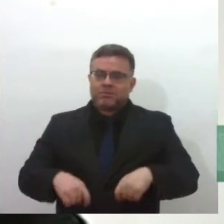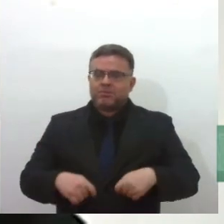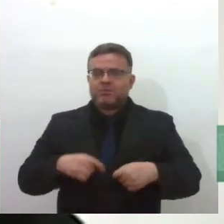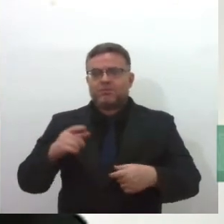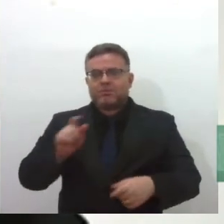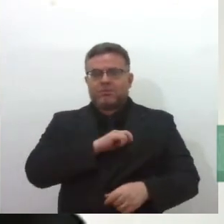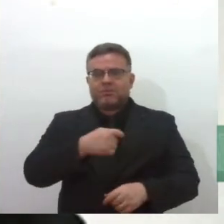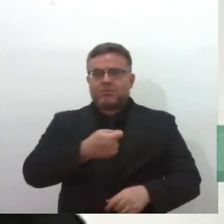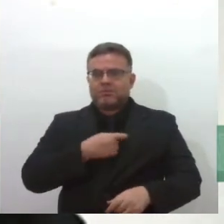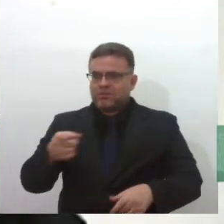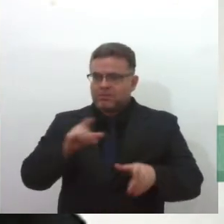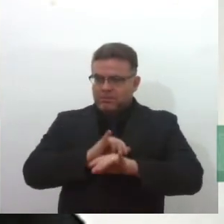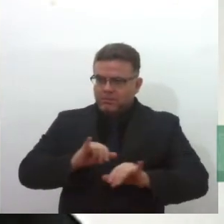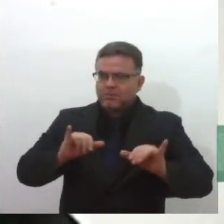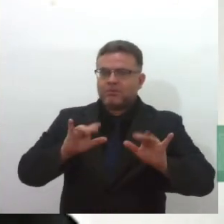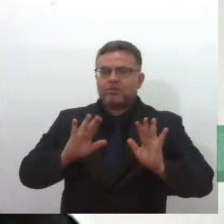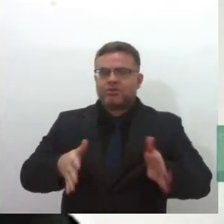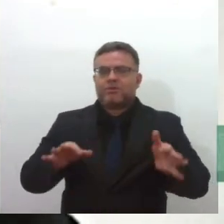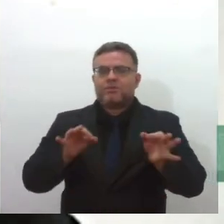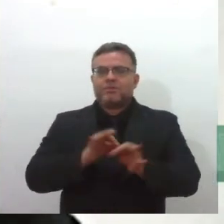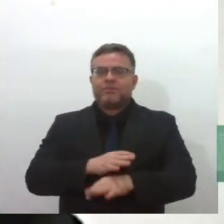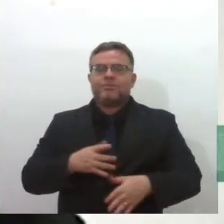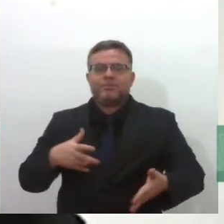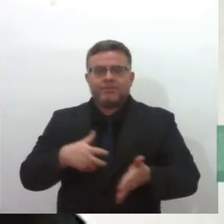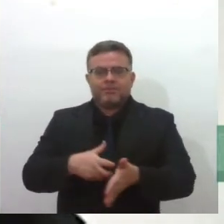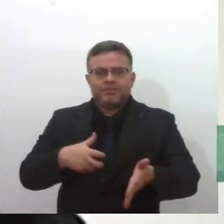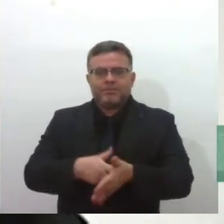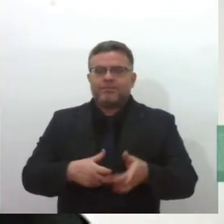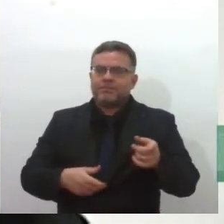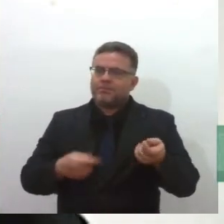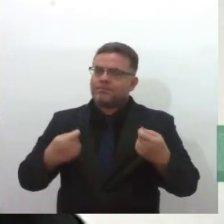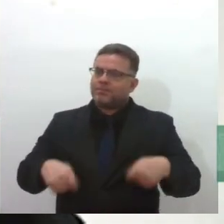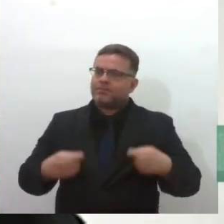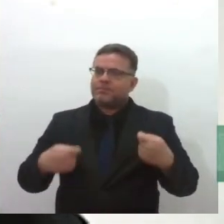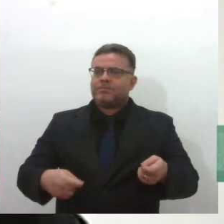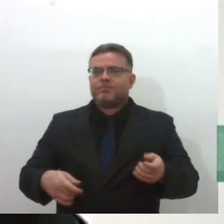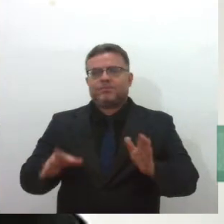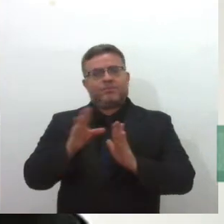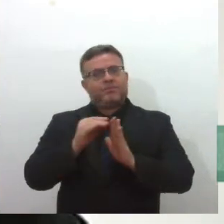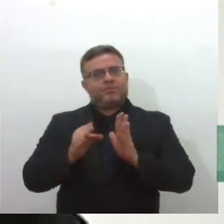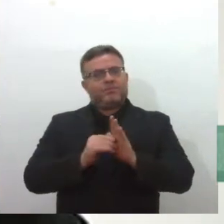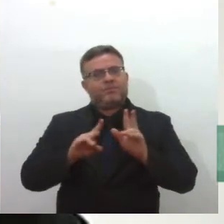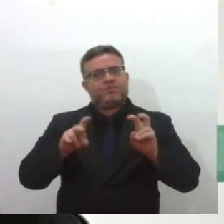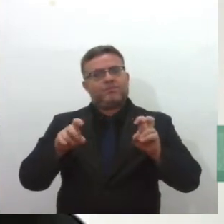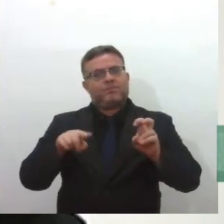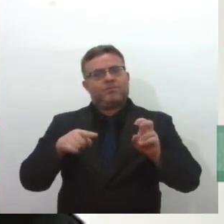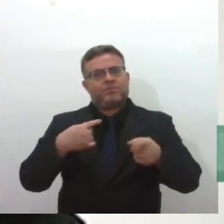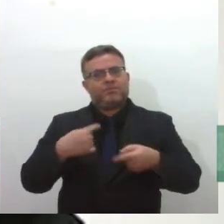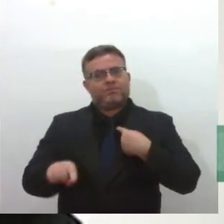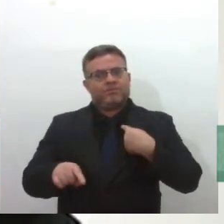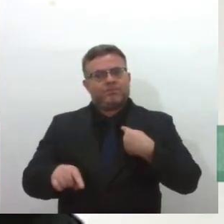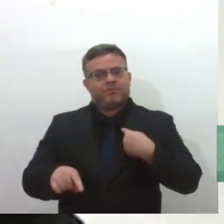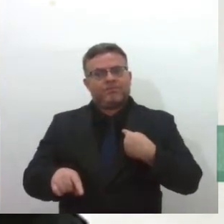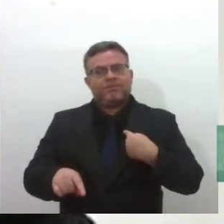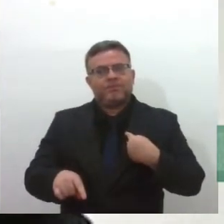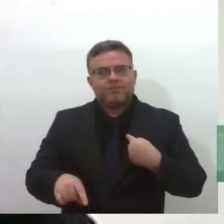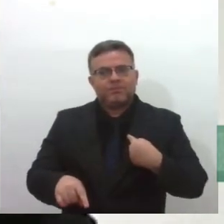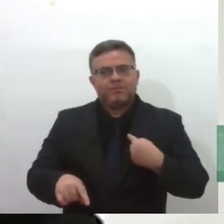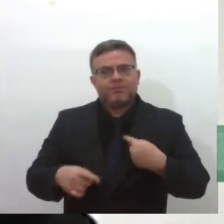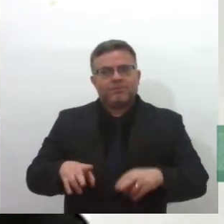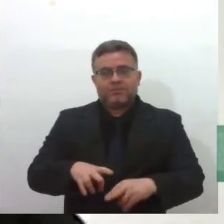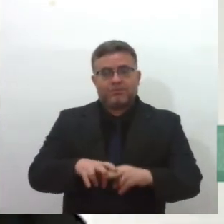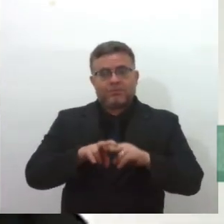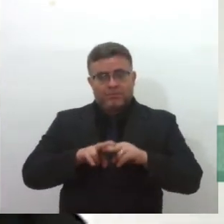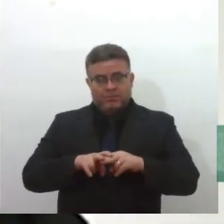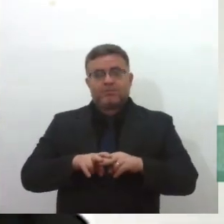Ronaldo Marinho, nas conhecidas dark webs, onde esse tipo de conteúdo é veiculado com bastante facilidade. E é de interesse de